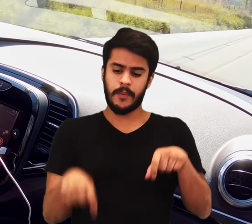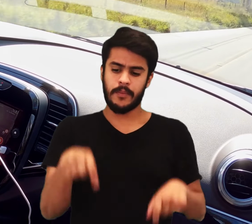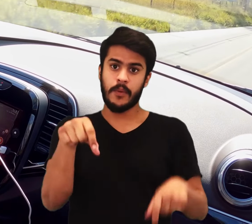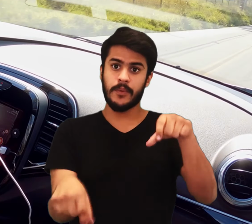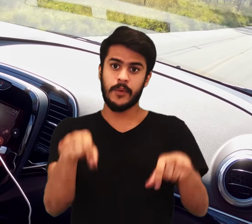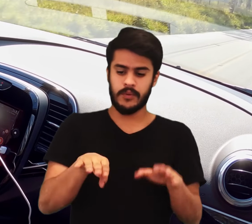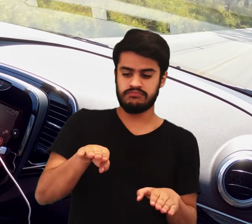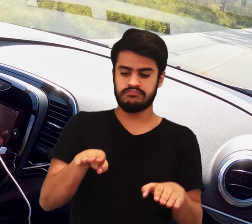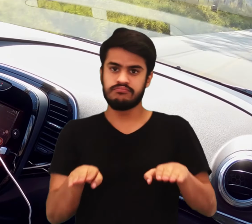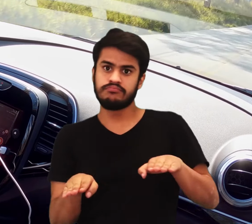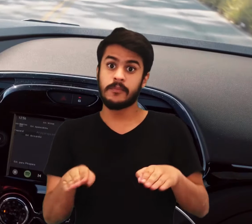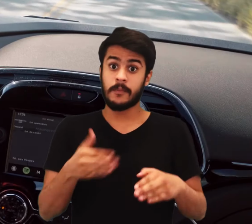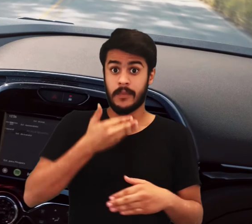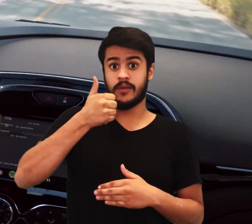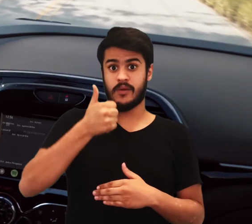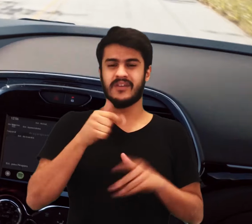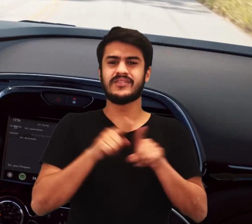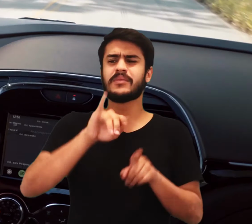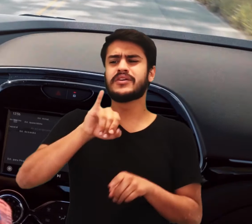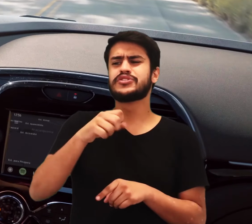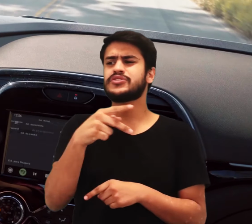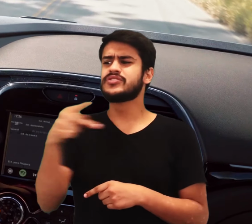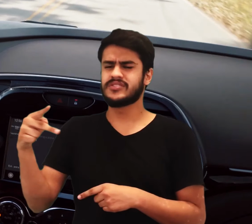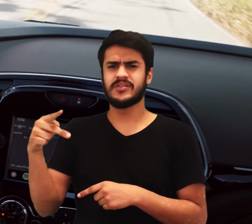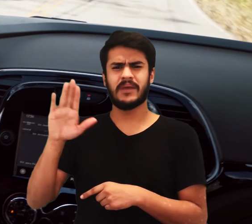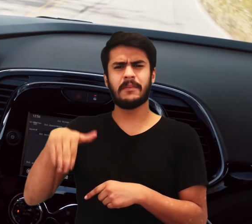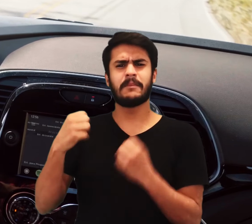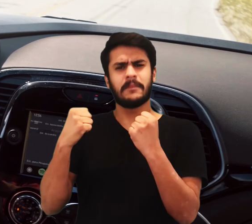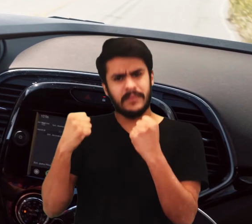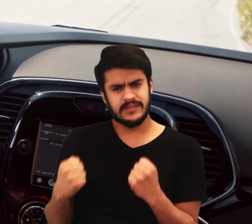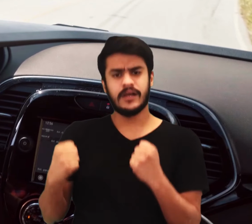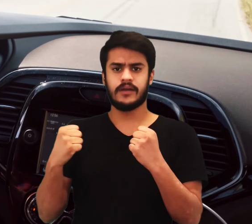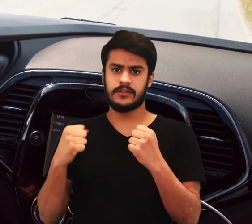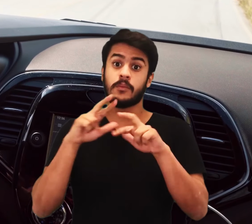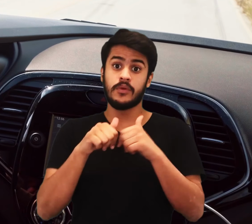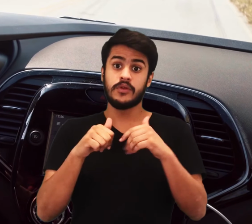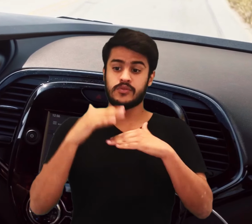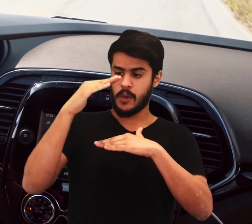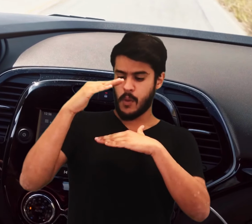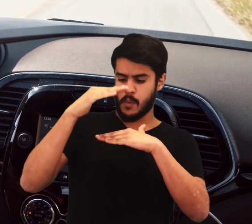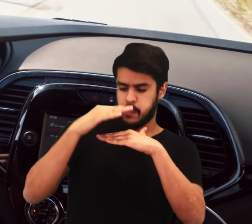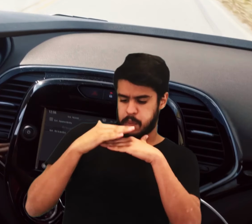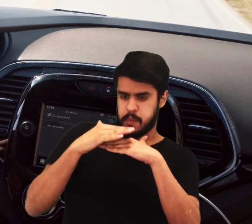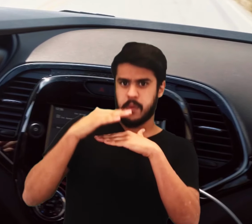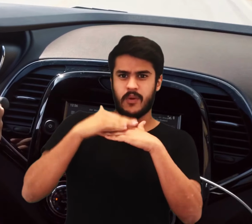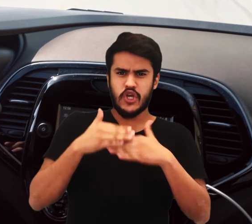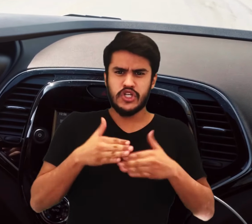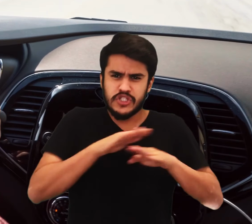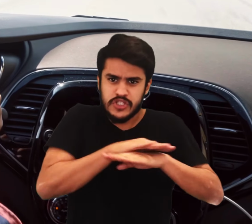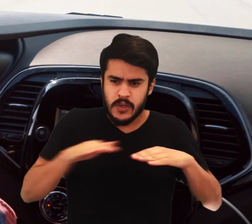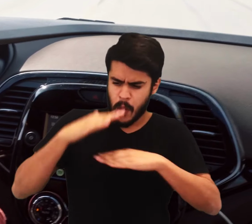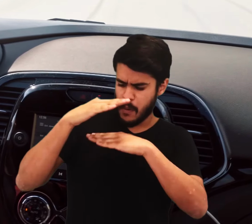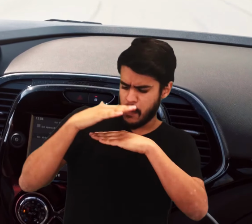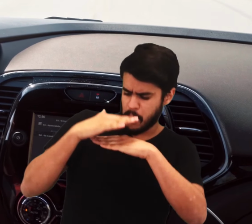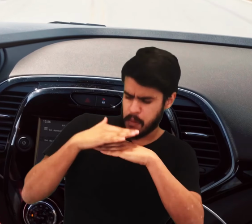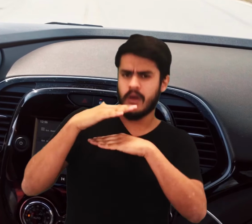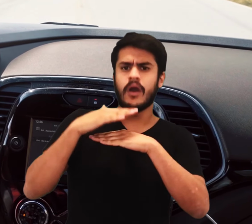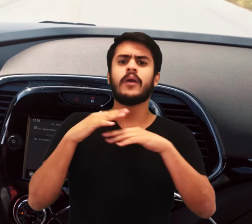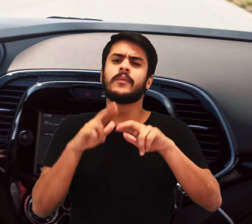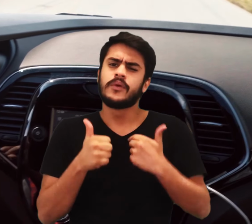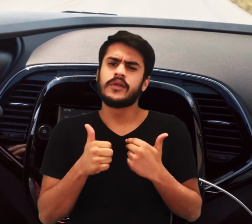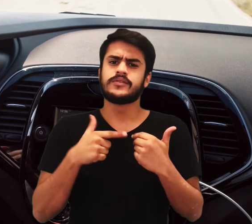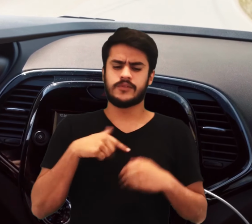e o Renegade apesar de ser mais pesado ele é mais plantado, né? Ele até tem bitolas maiores ele se comporta